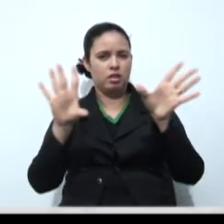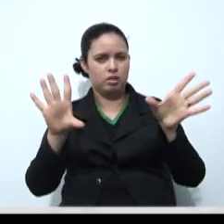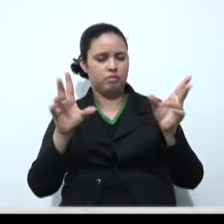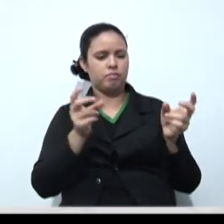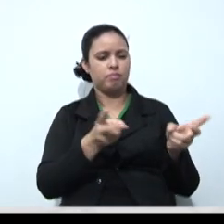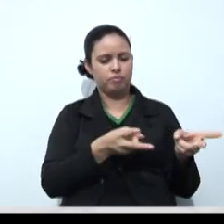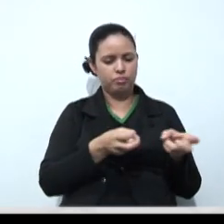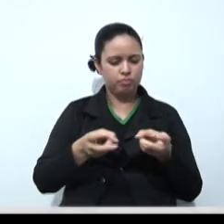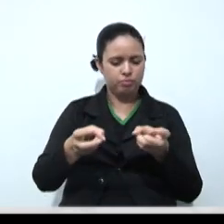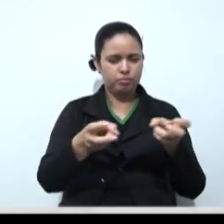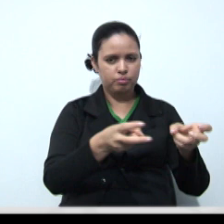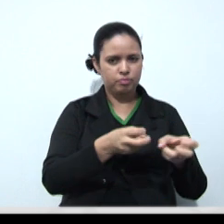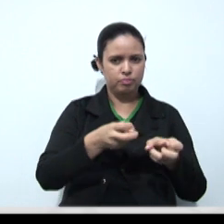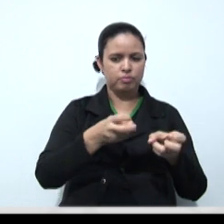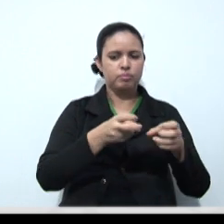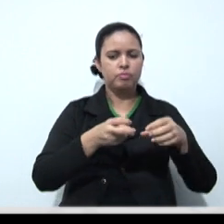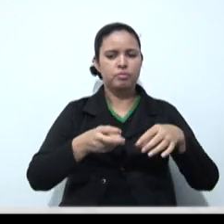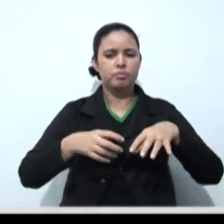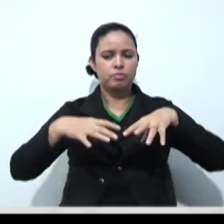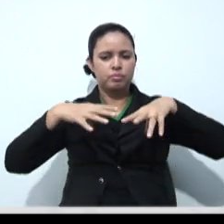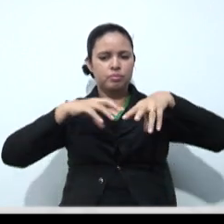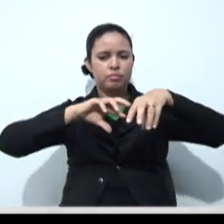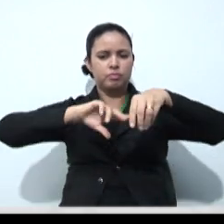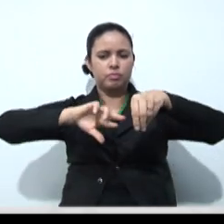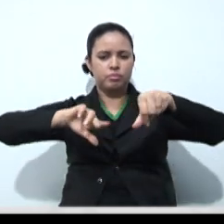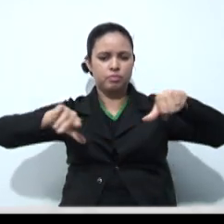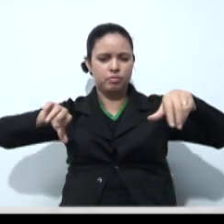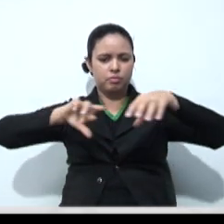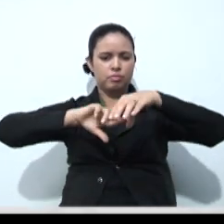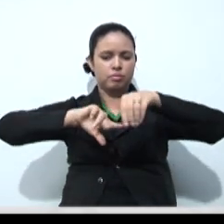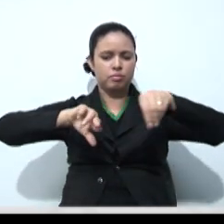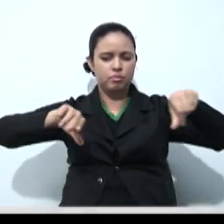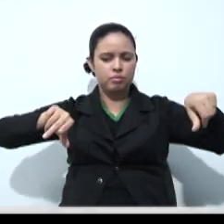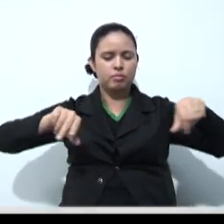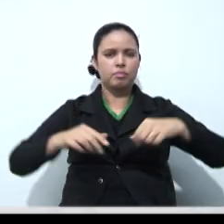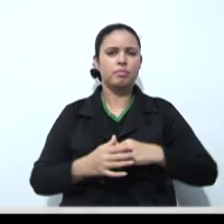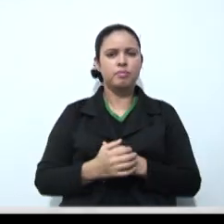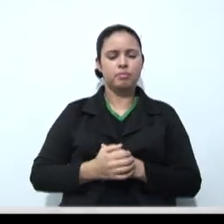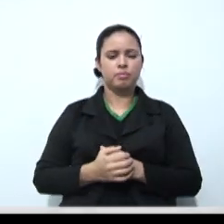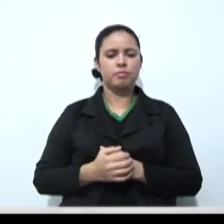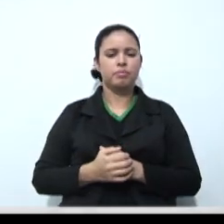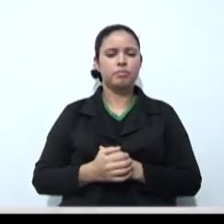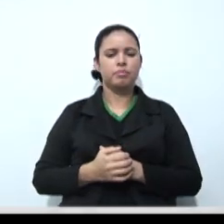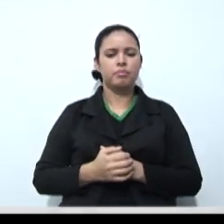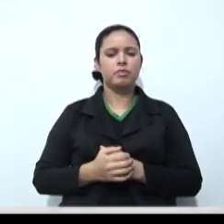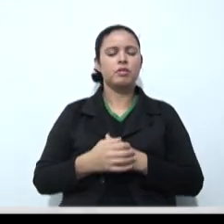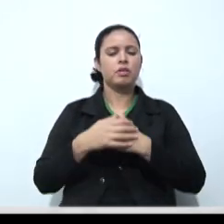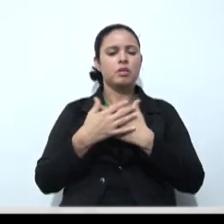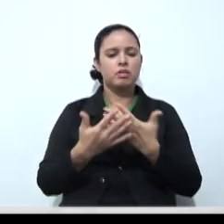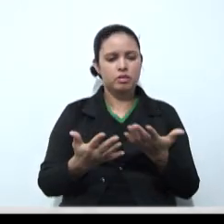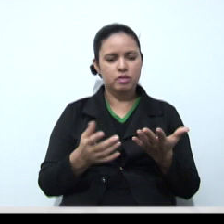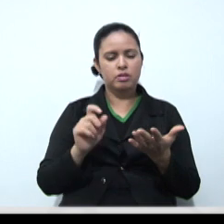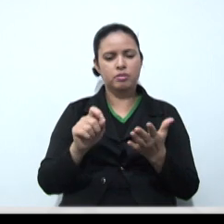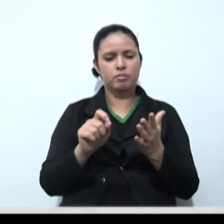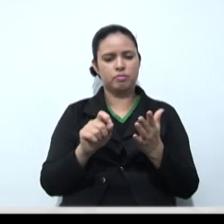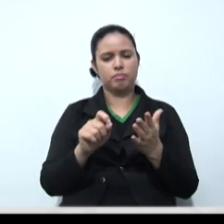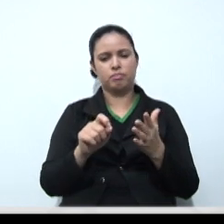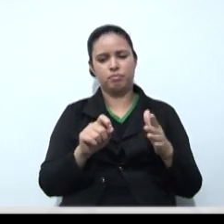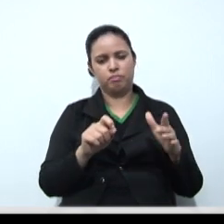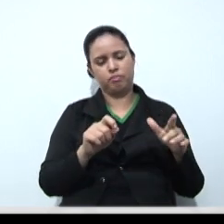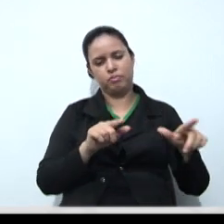órgão ambiental competente. Os trabalhos de pesquisa que causarem danos ao meio ambiente são passíveis